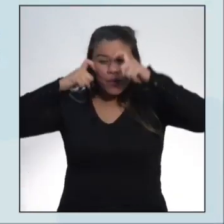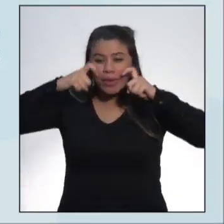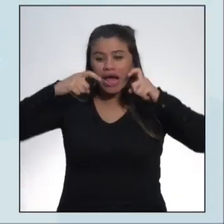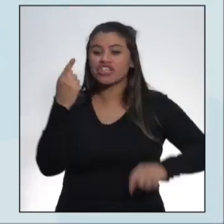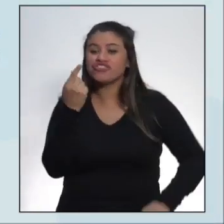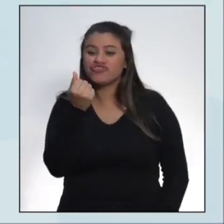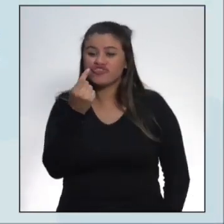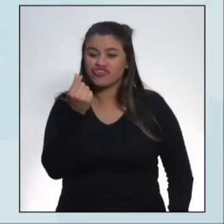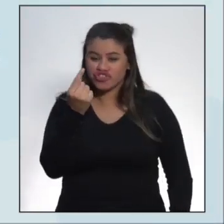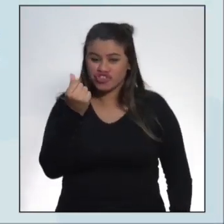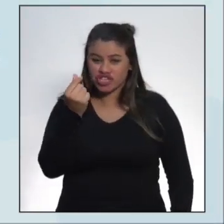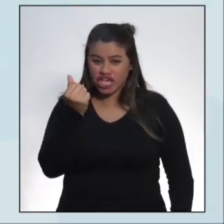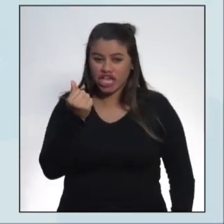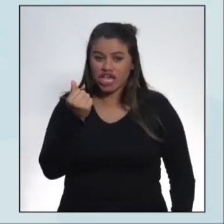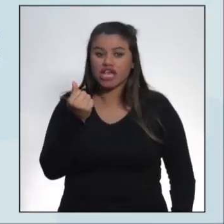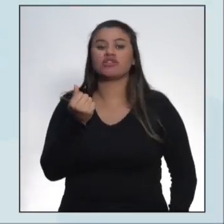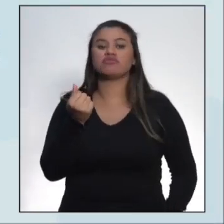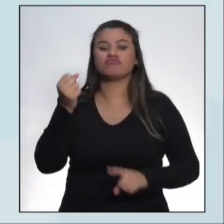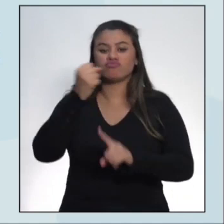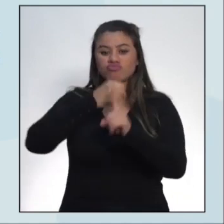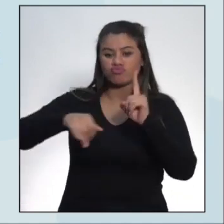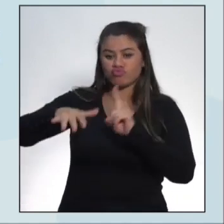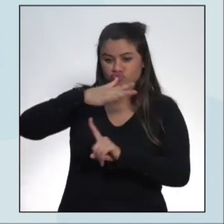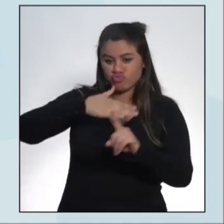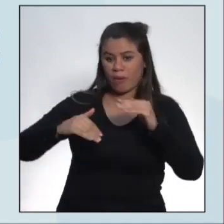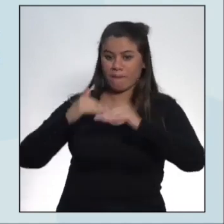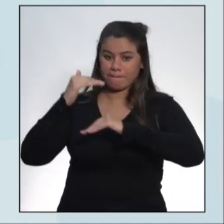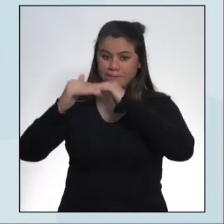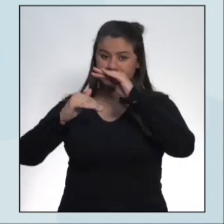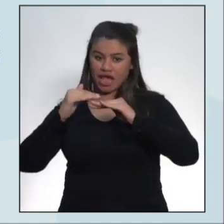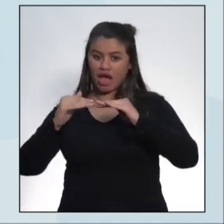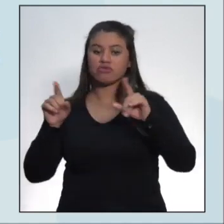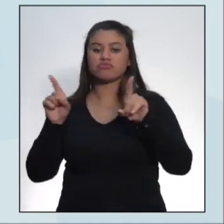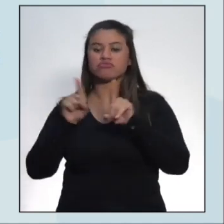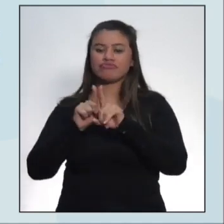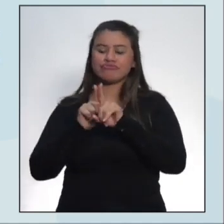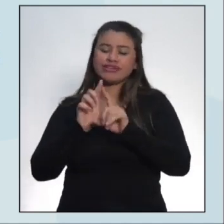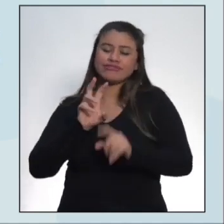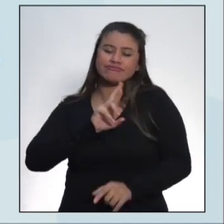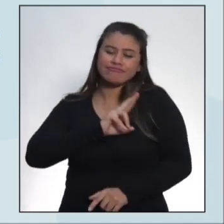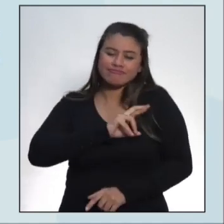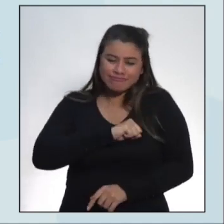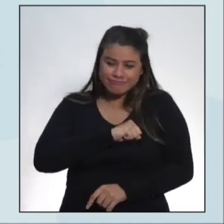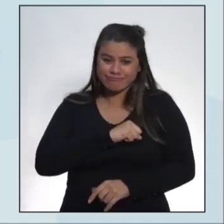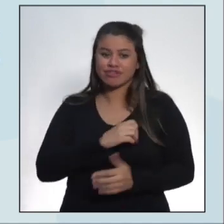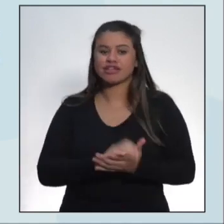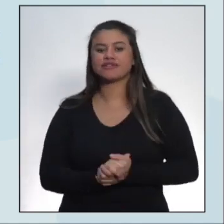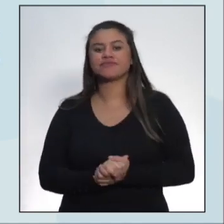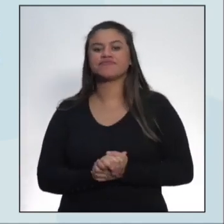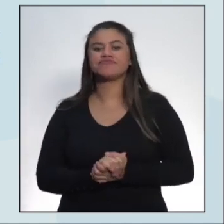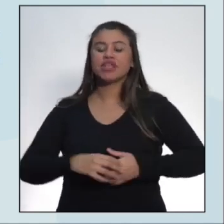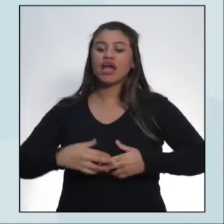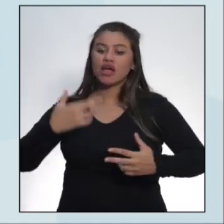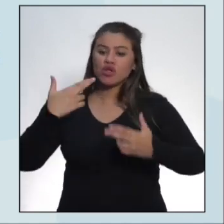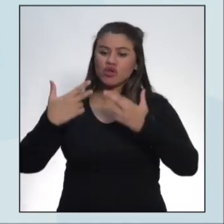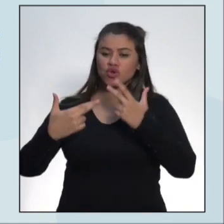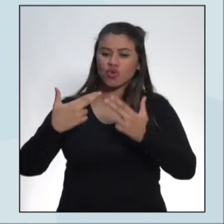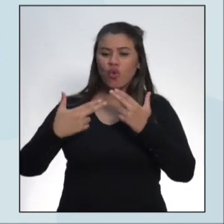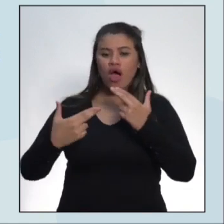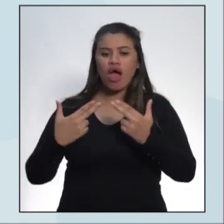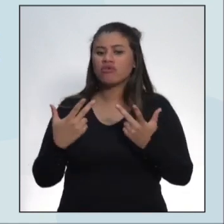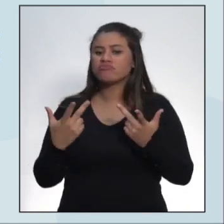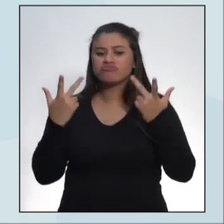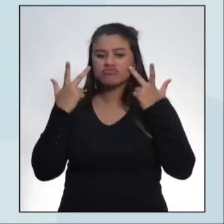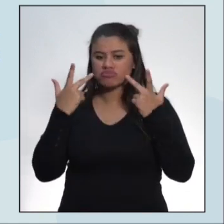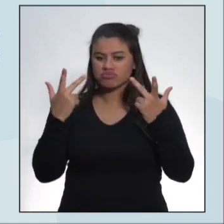ascensão social e questões amorosas, né? A linguagem é geralmente simples, aproximando-se do cotidiano, com